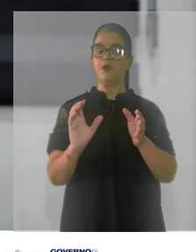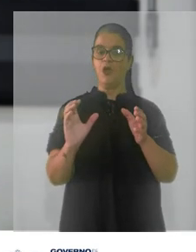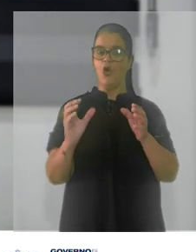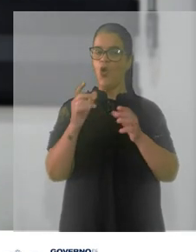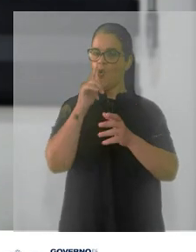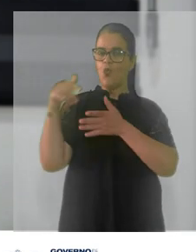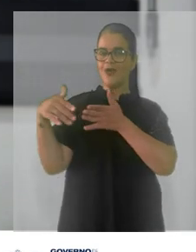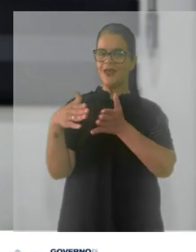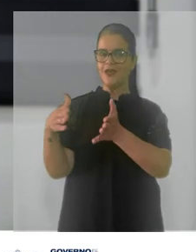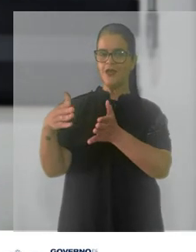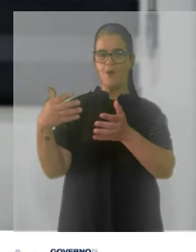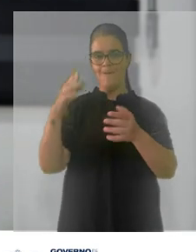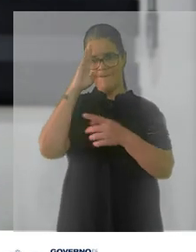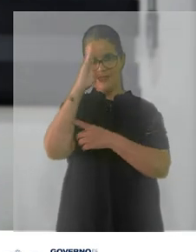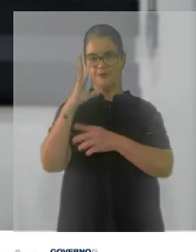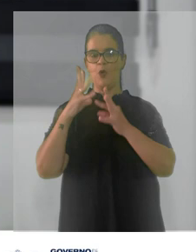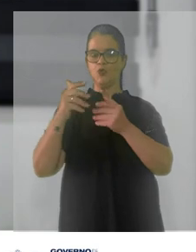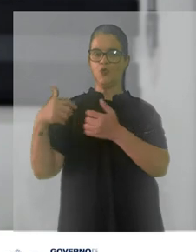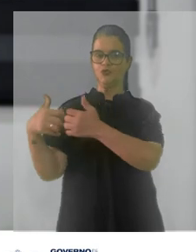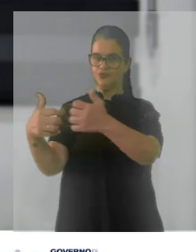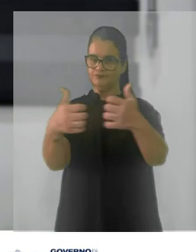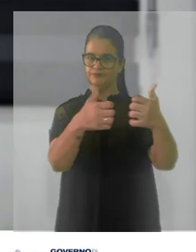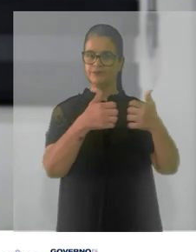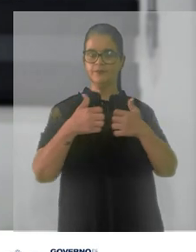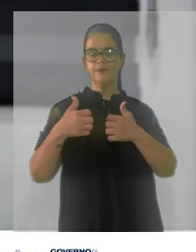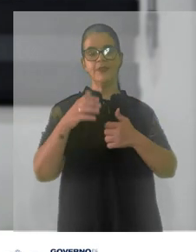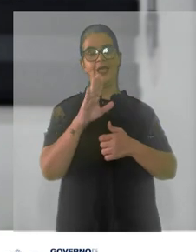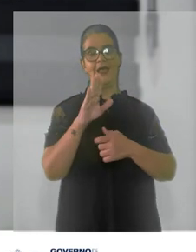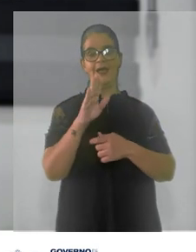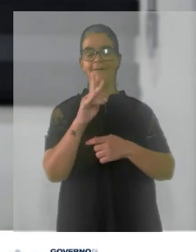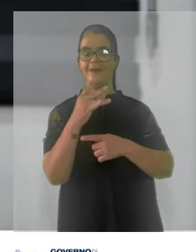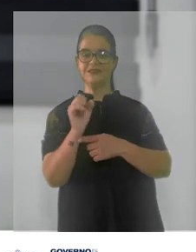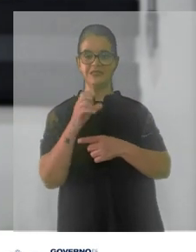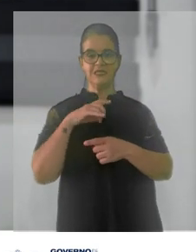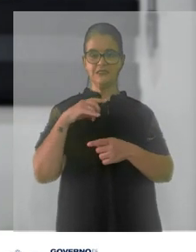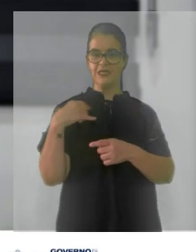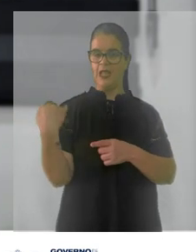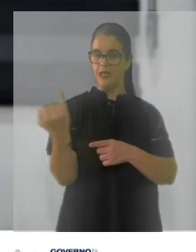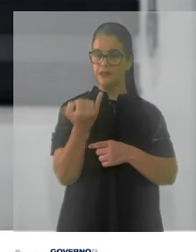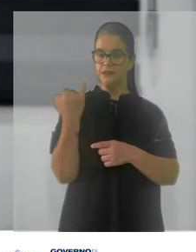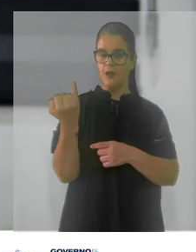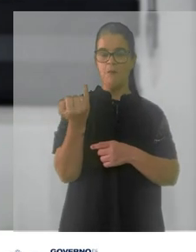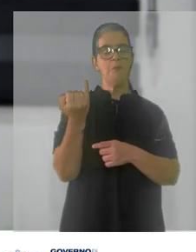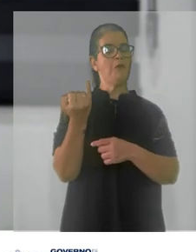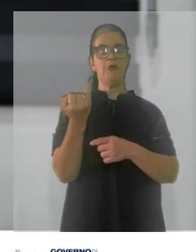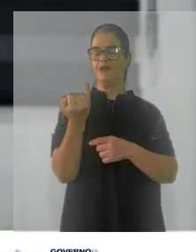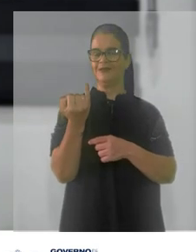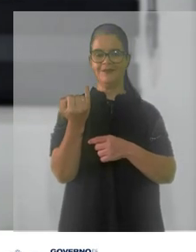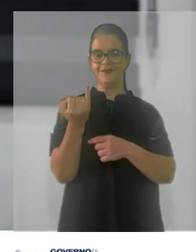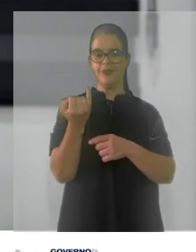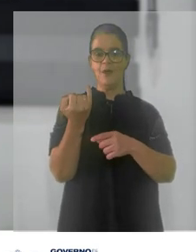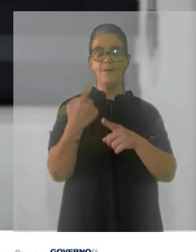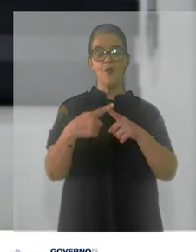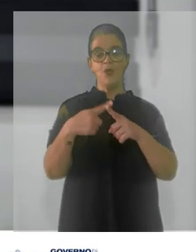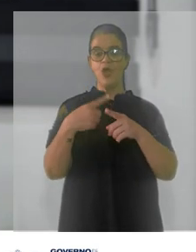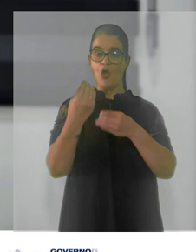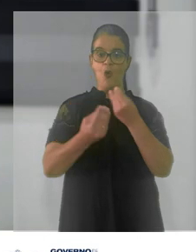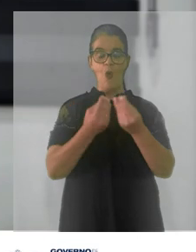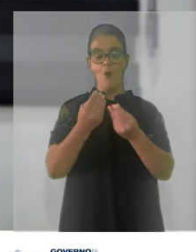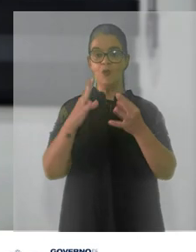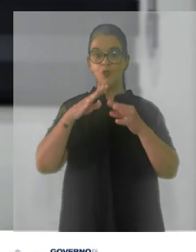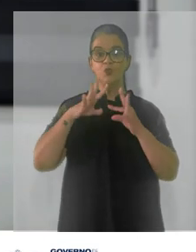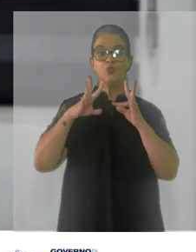seus afluentes. As bacias hidrográficas, elas nos importam em certa medida, porque como elas congregam toda